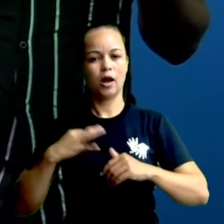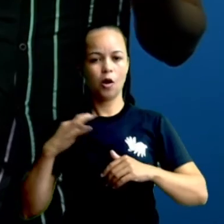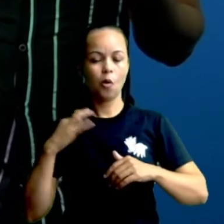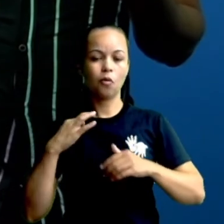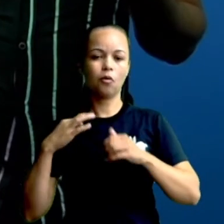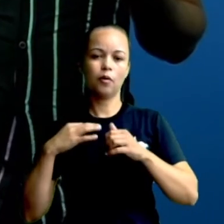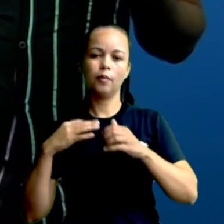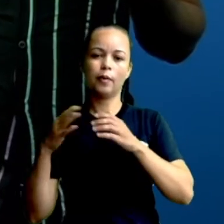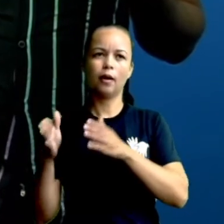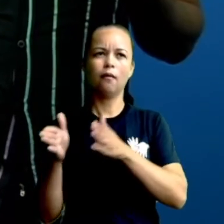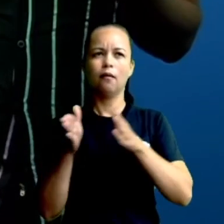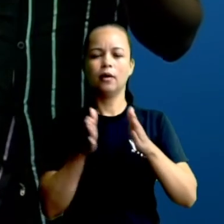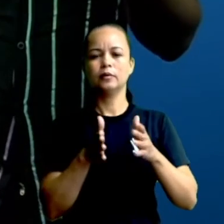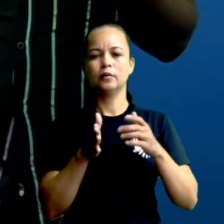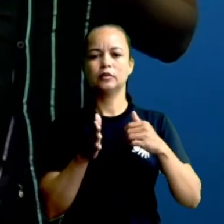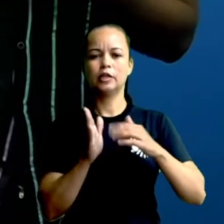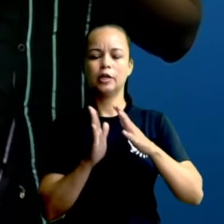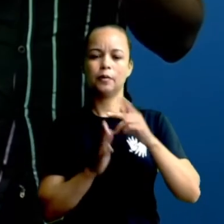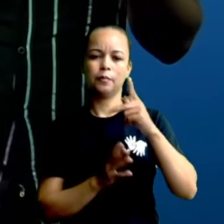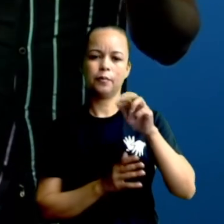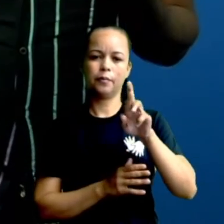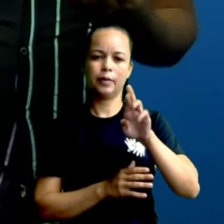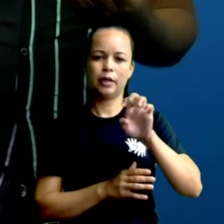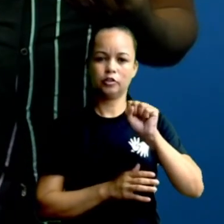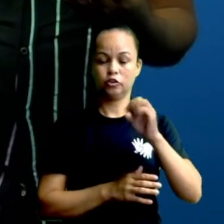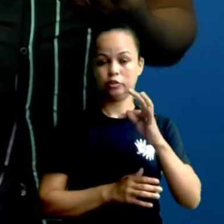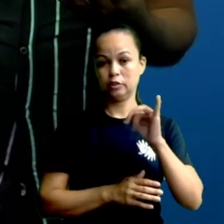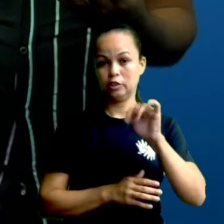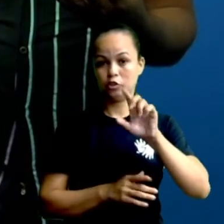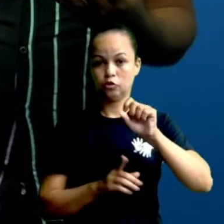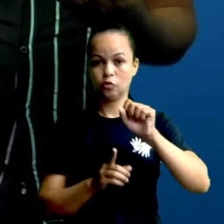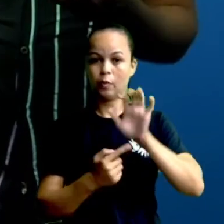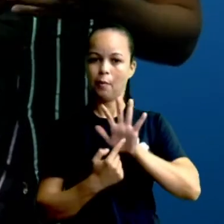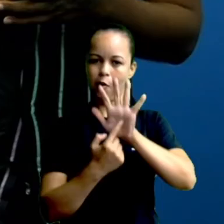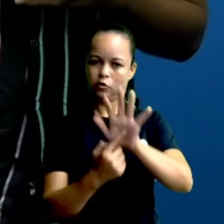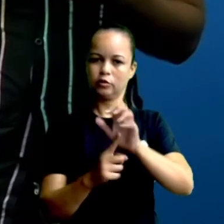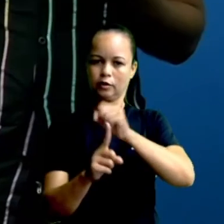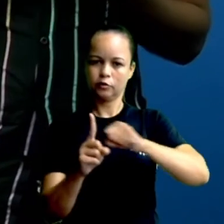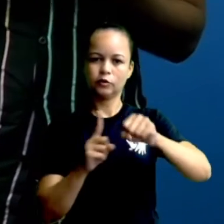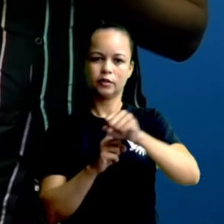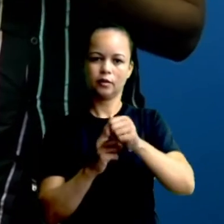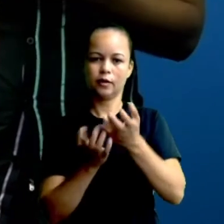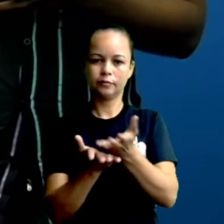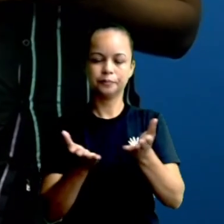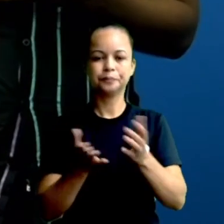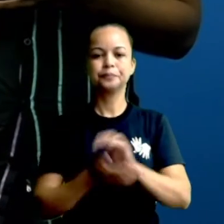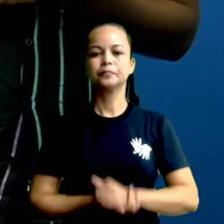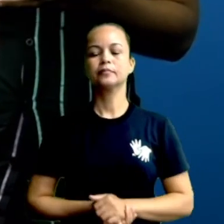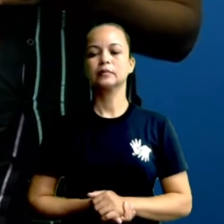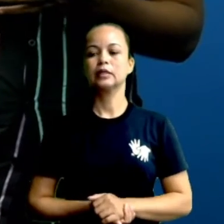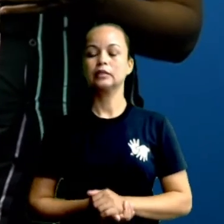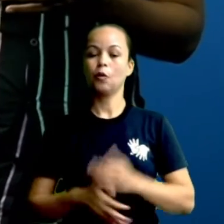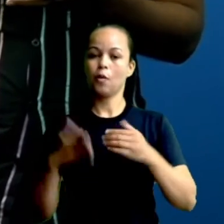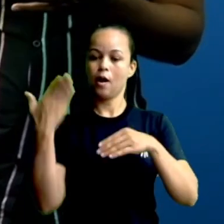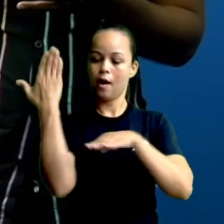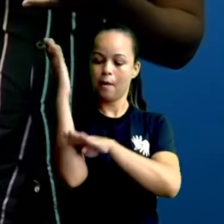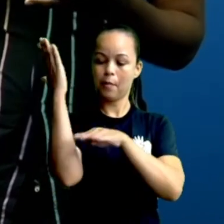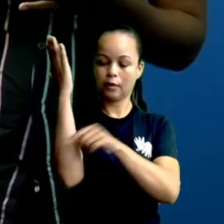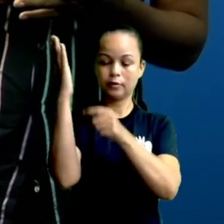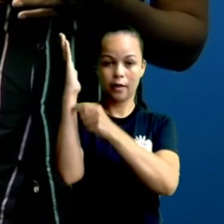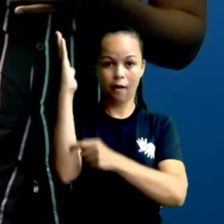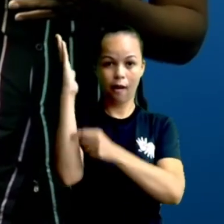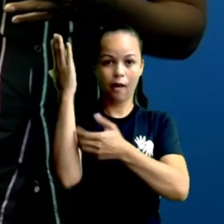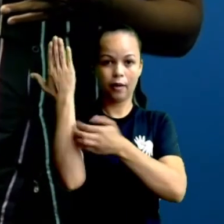elas serviam de prestígio, para mostrar o prestígio social daquelas pessoas, tá? Além disso, a madeira também era utilizada para